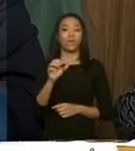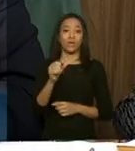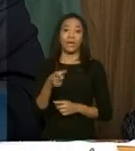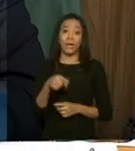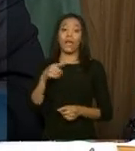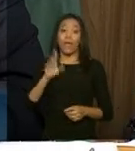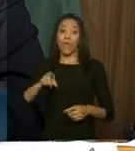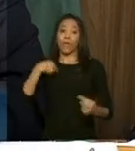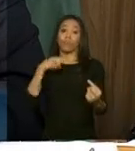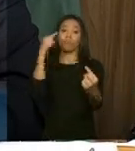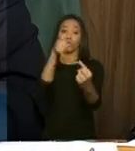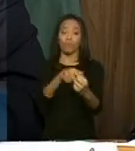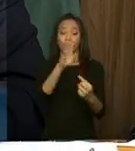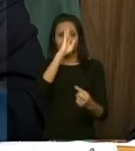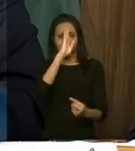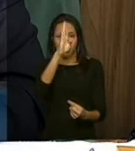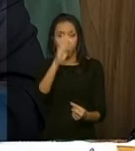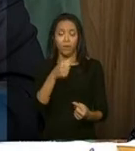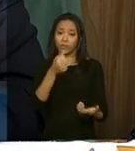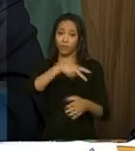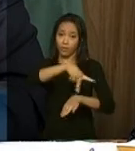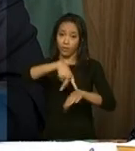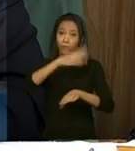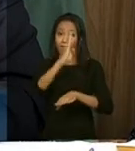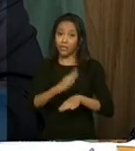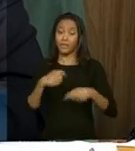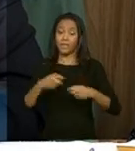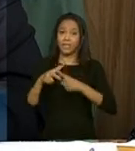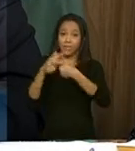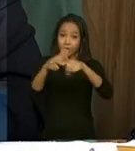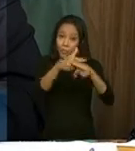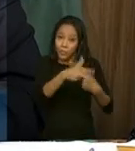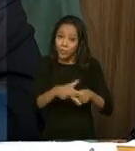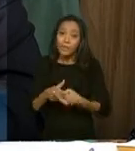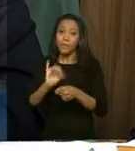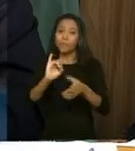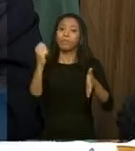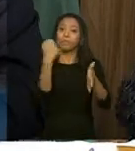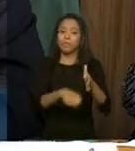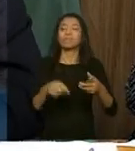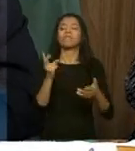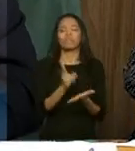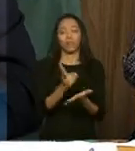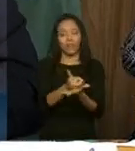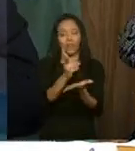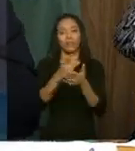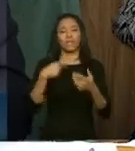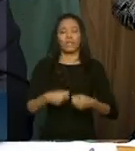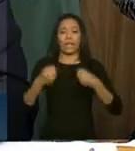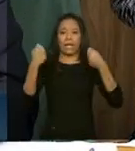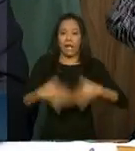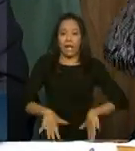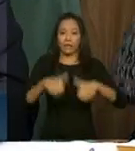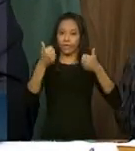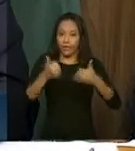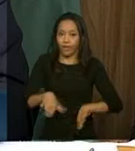objetivo fundamental para o ano que vem. O país vai ter que fazer ajuste fiscal, sempre tem gasto público para cortar, precisamos